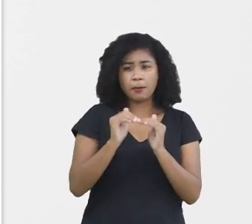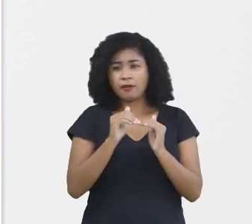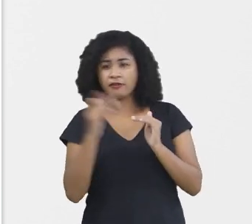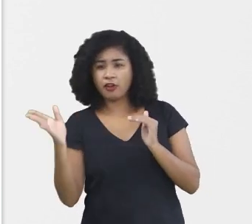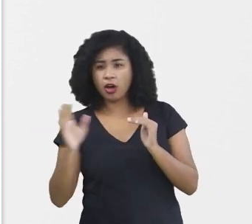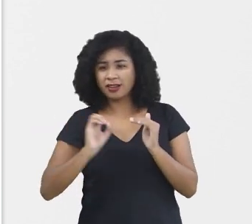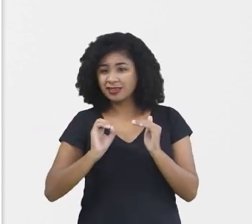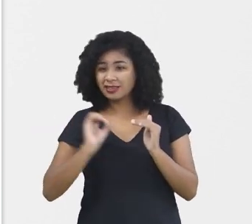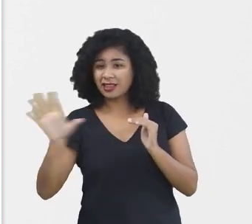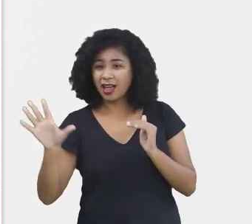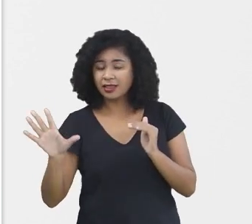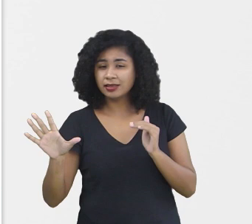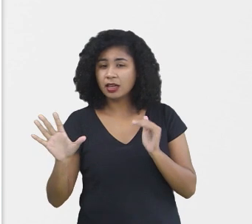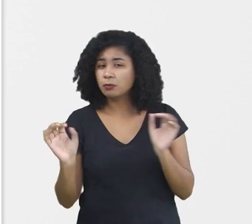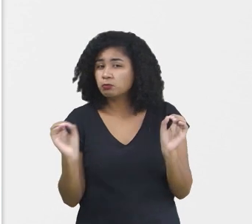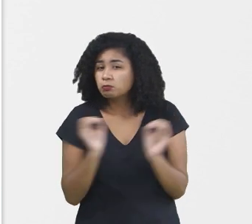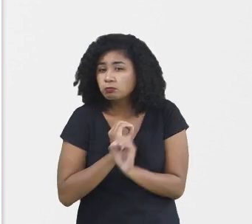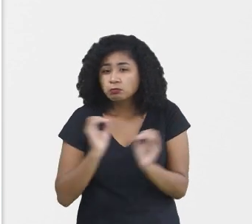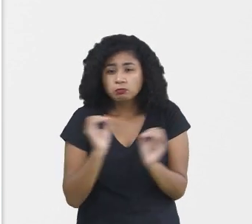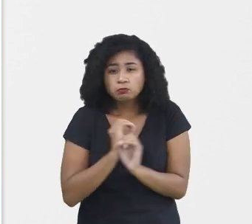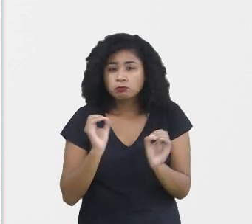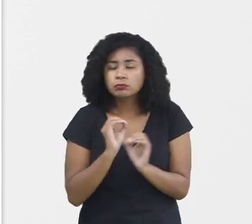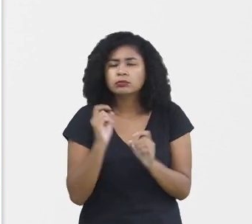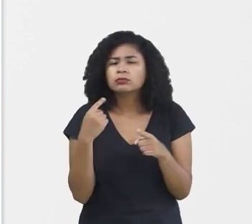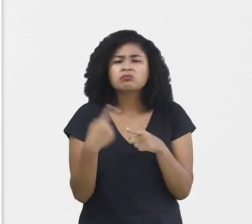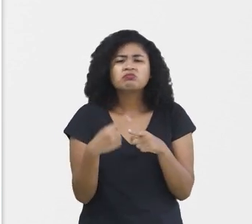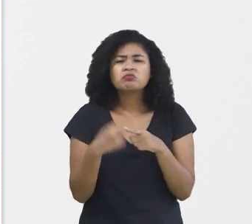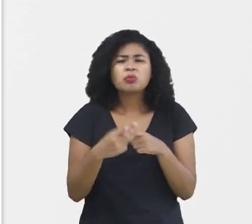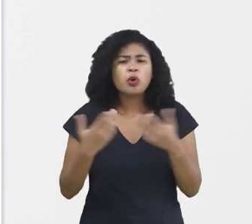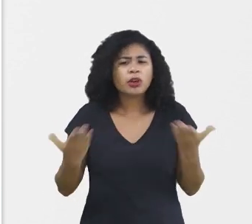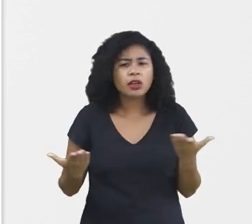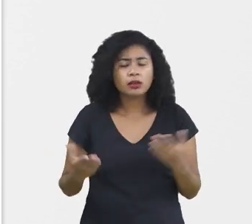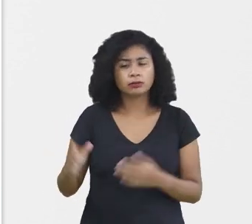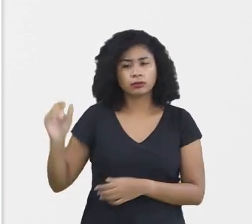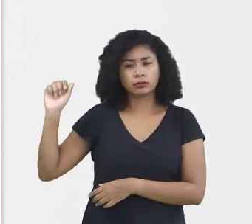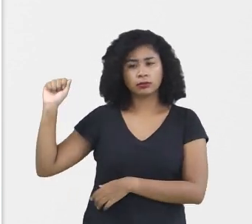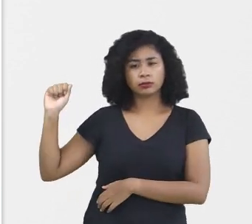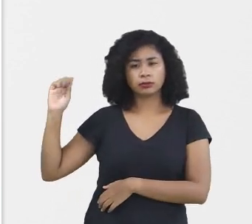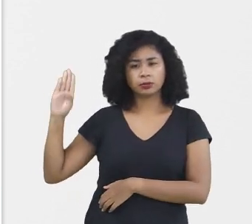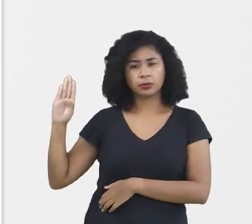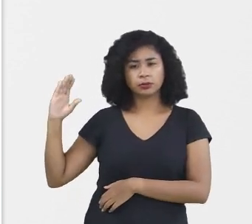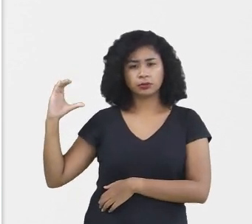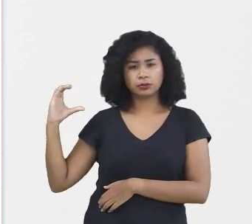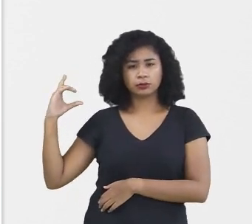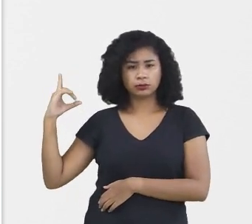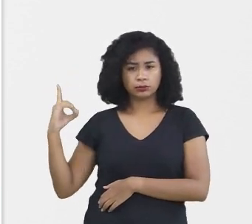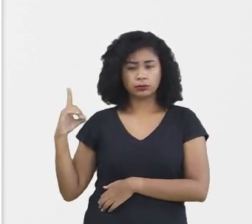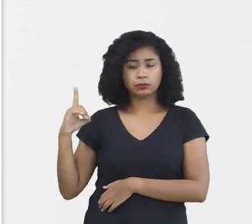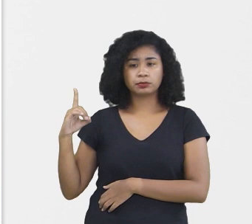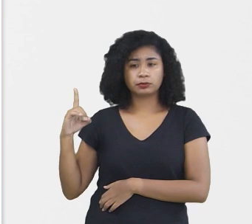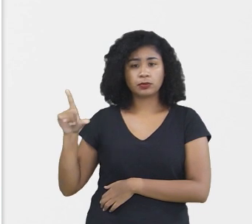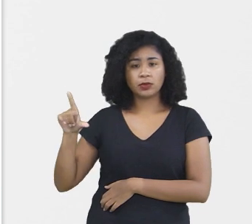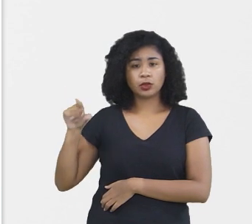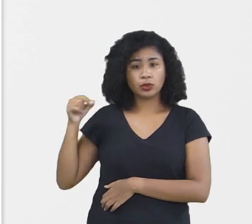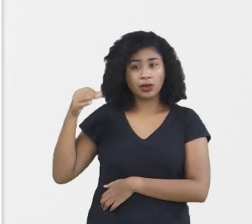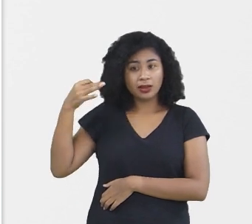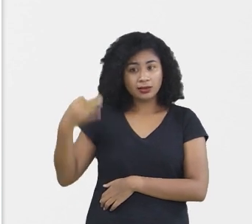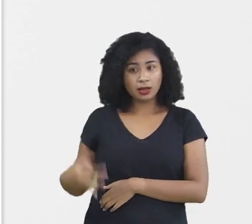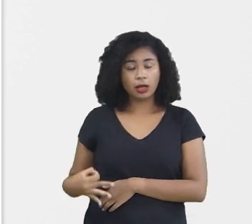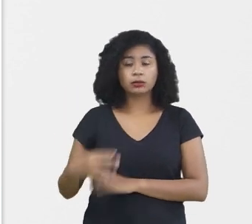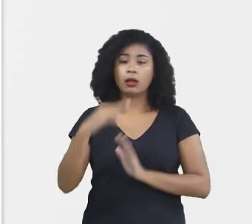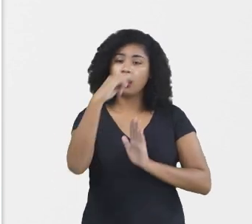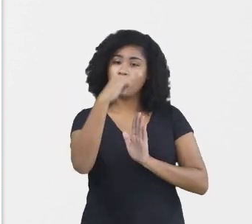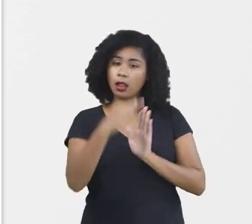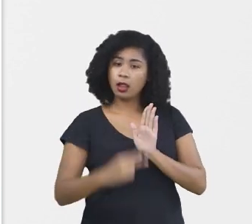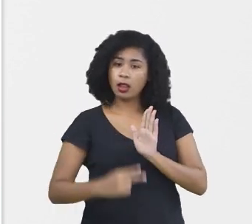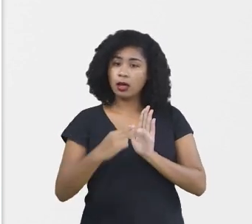temos a letra A, B, C e a D. Aí vocês vão prestar bastante atenção na leitura do texto para saber por que as